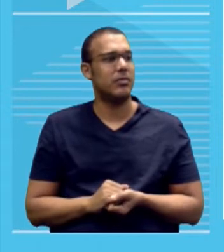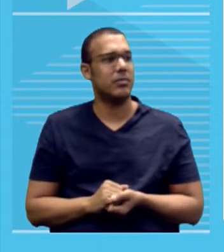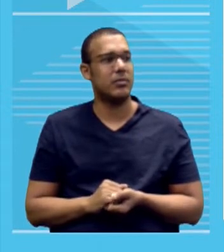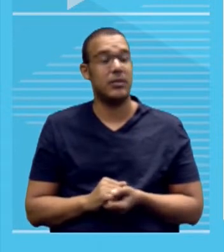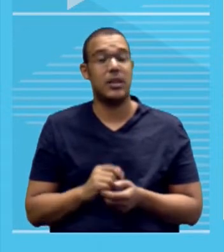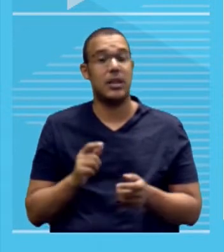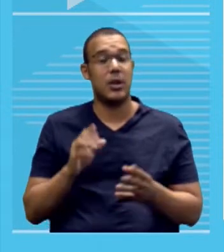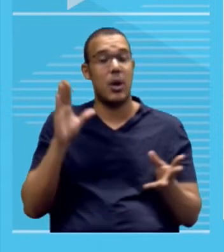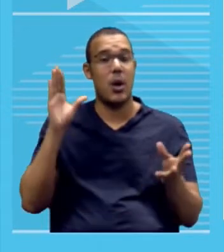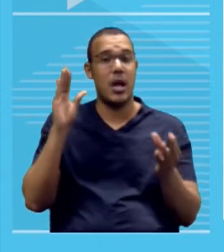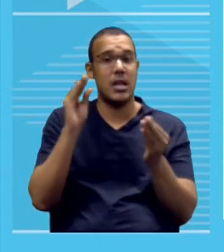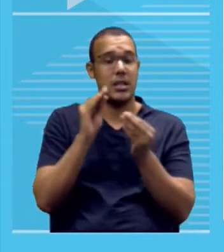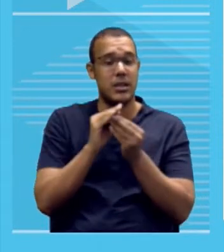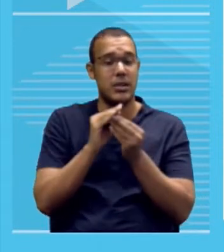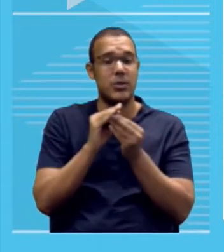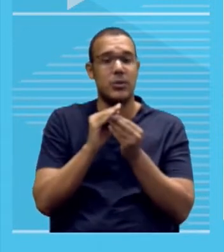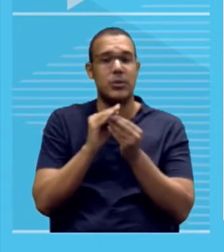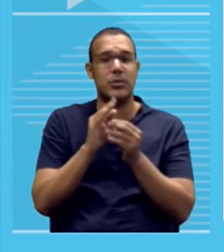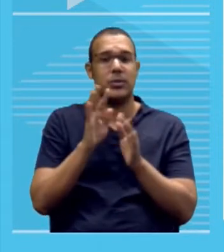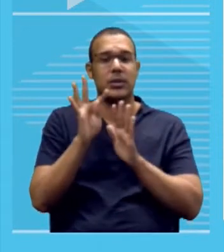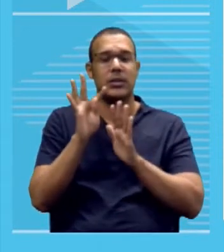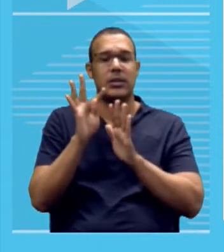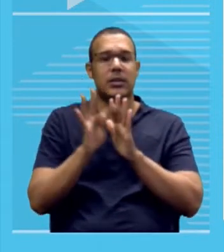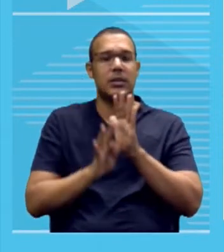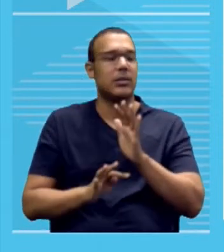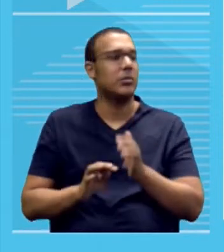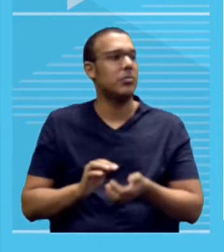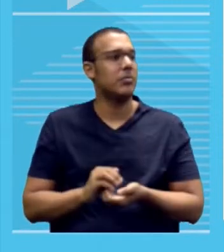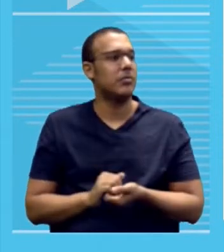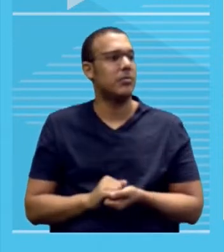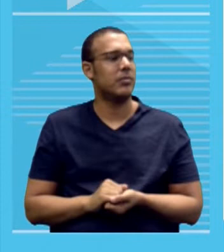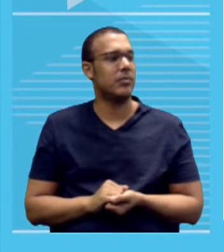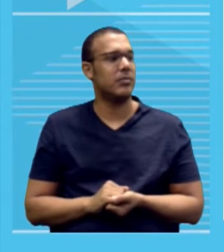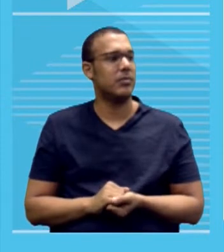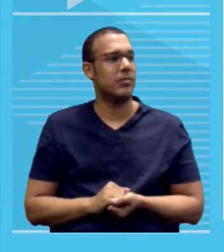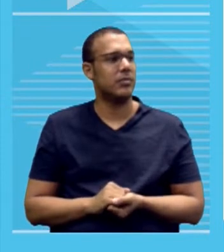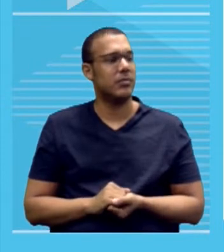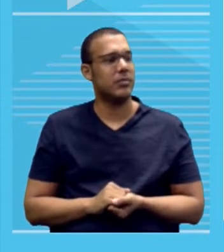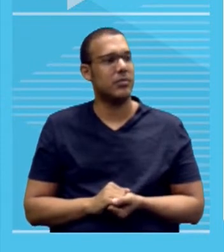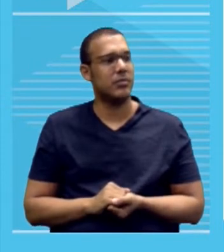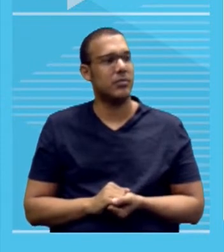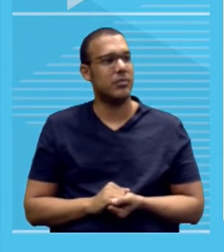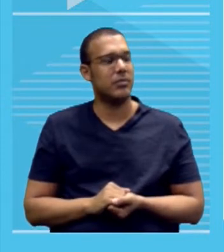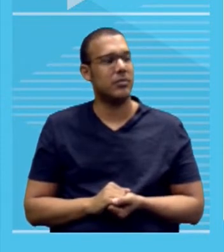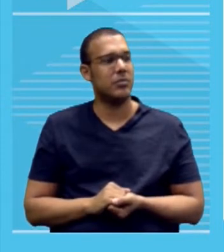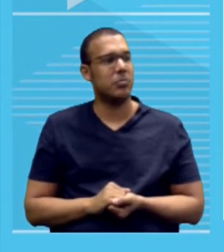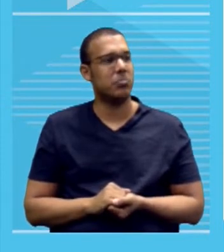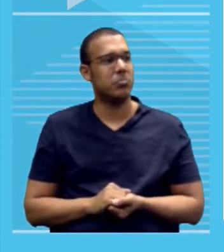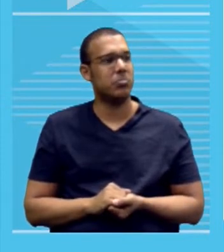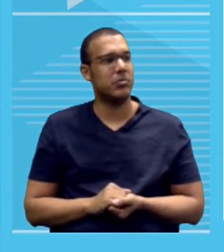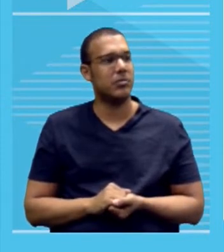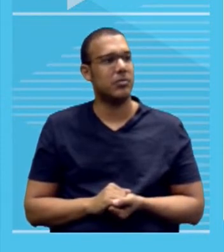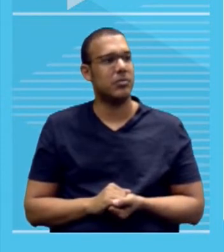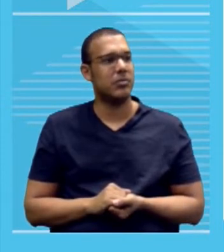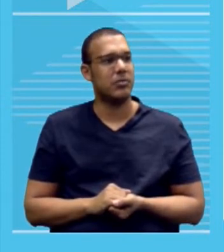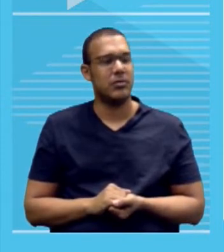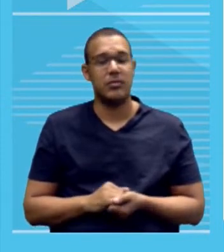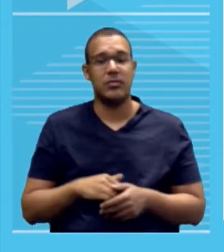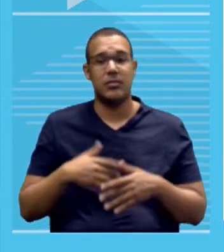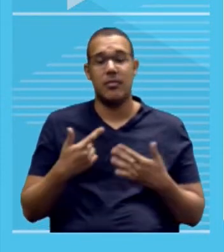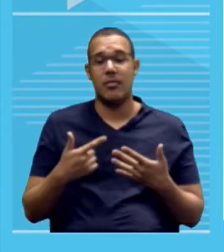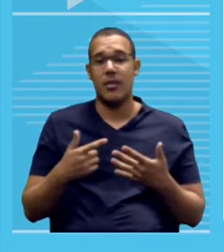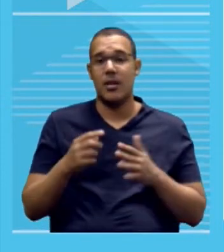resumão é claro vamos resumir então que a gente falou hoje ó vamos resumir um pouco que a gente tá todo encontro de hoje São